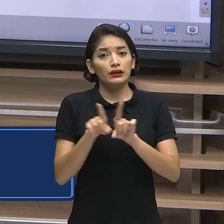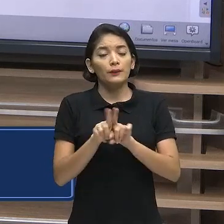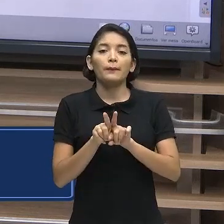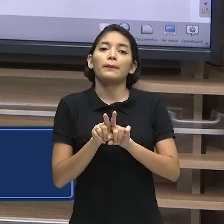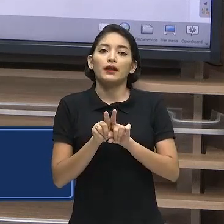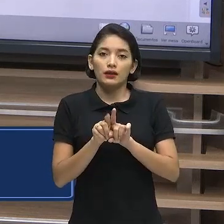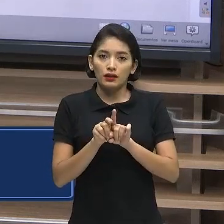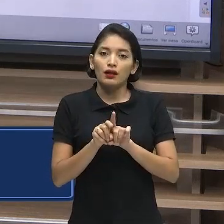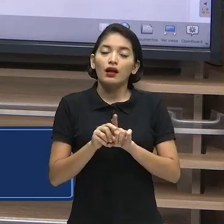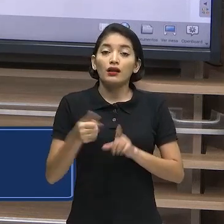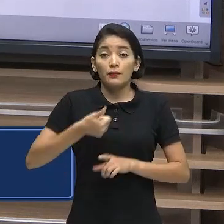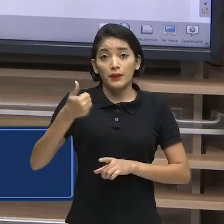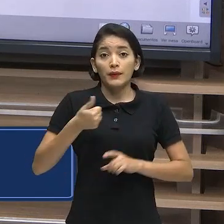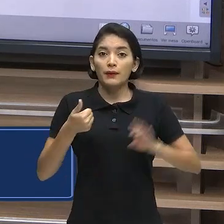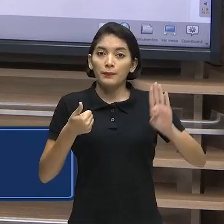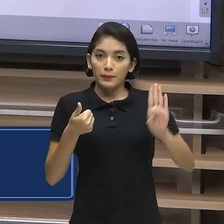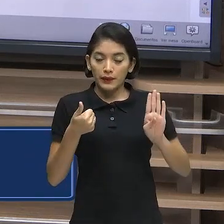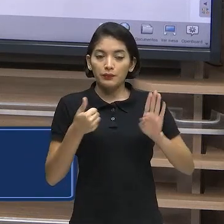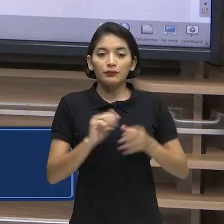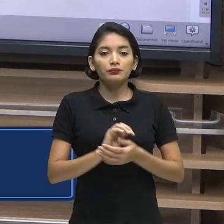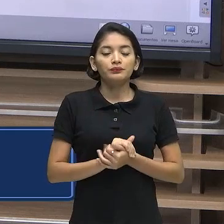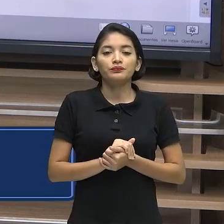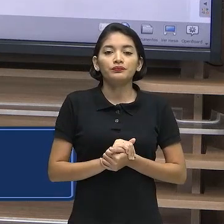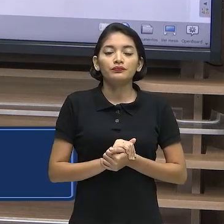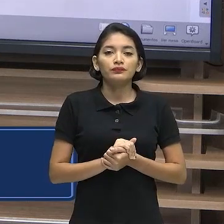alternativa B na primeira questão.